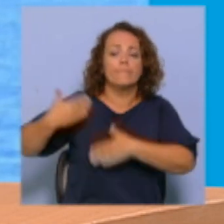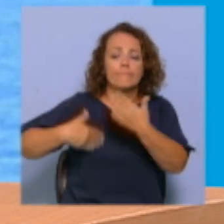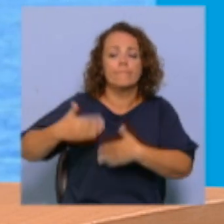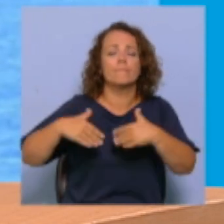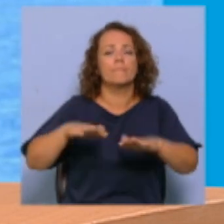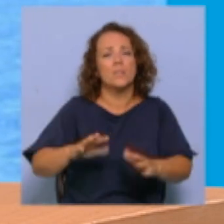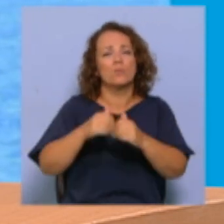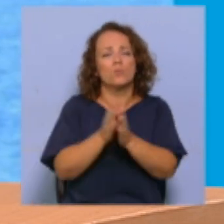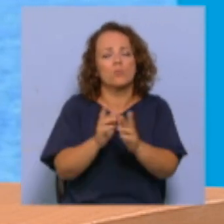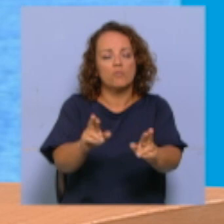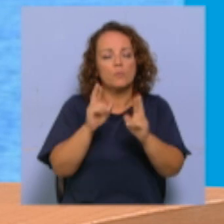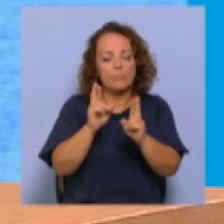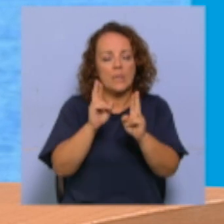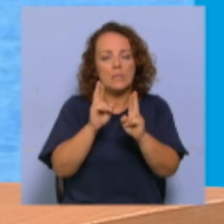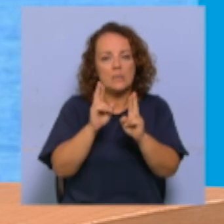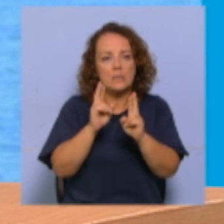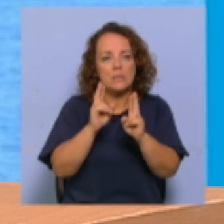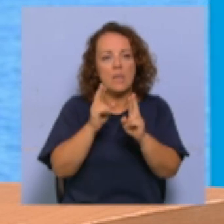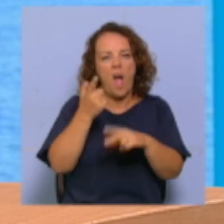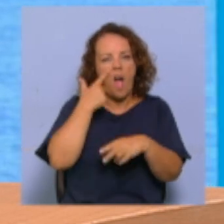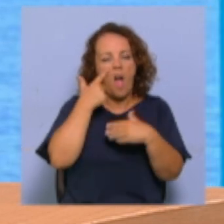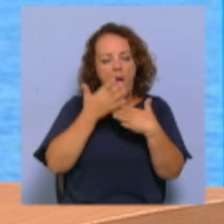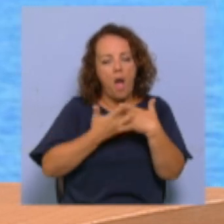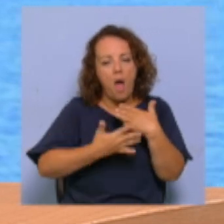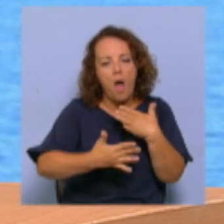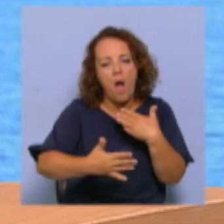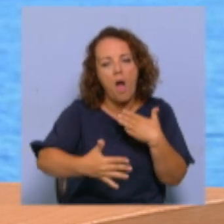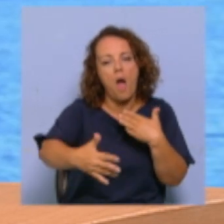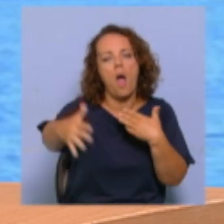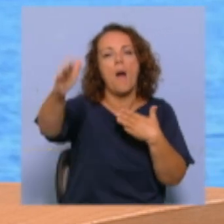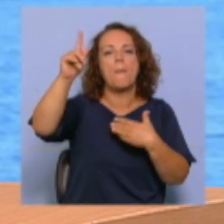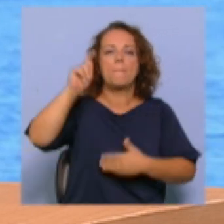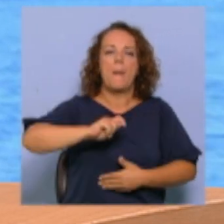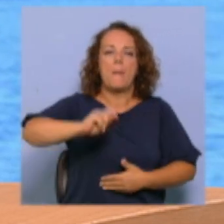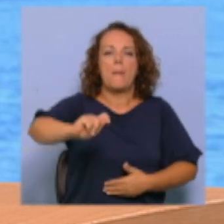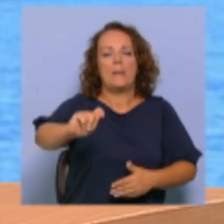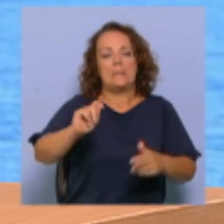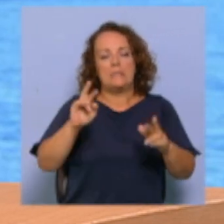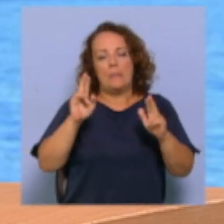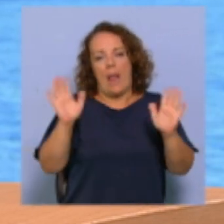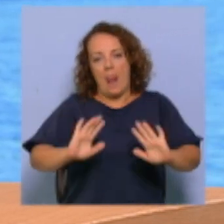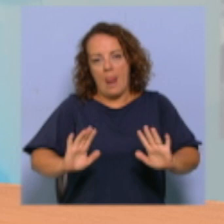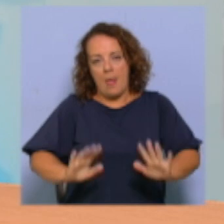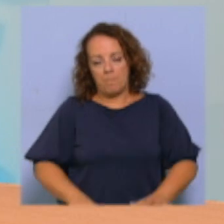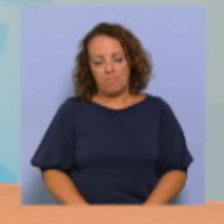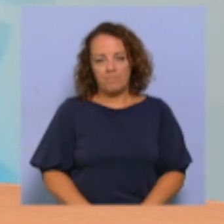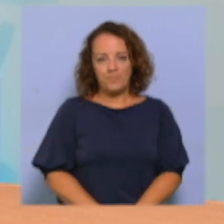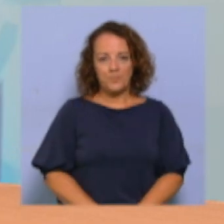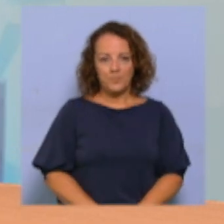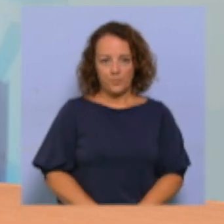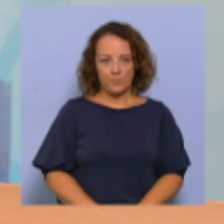esperança que não tenha que se fazer durante muito mais tempo, ou durante muitos mais meses, digamos assim. Uma